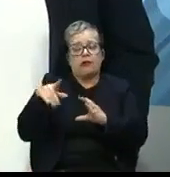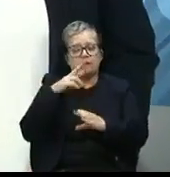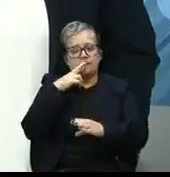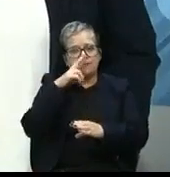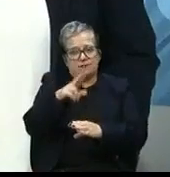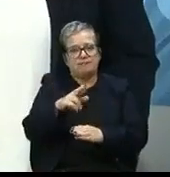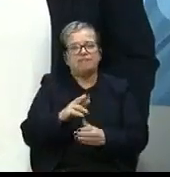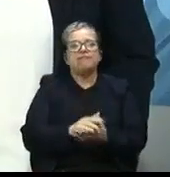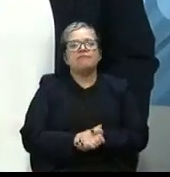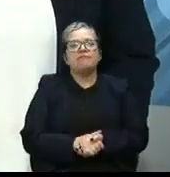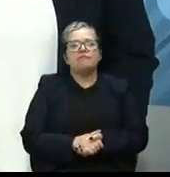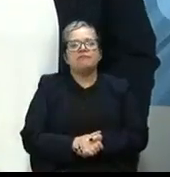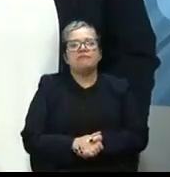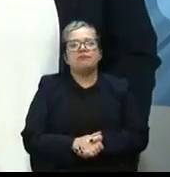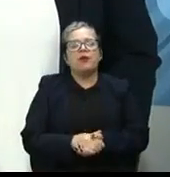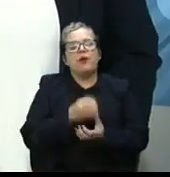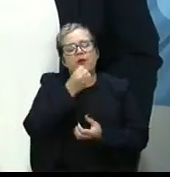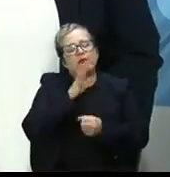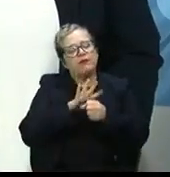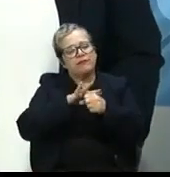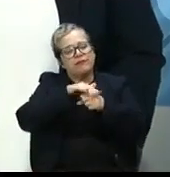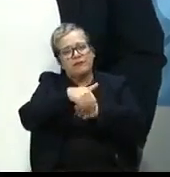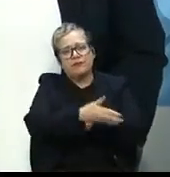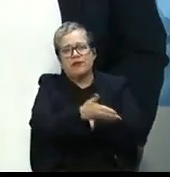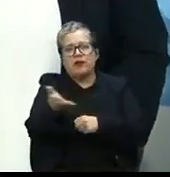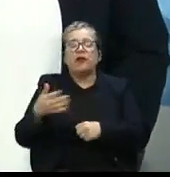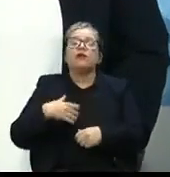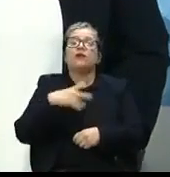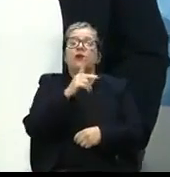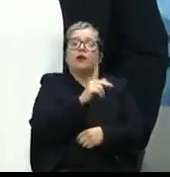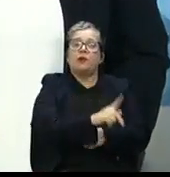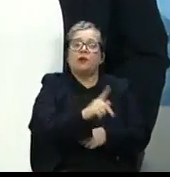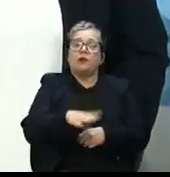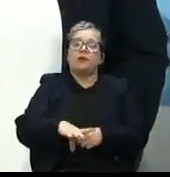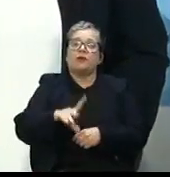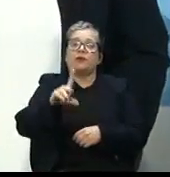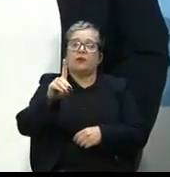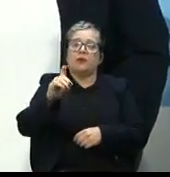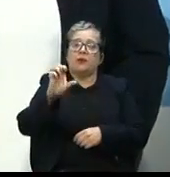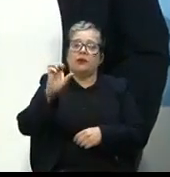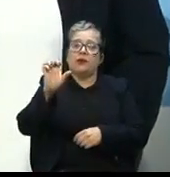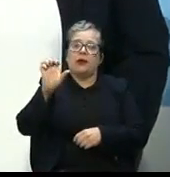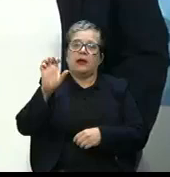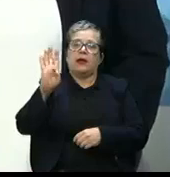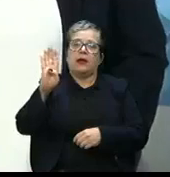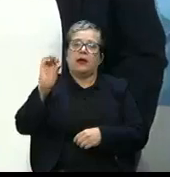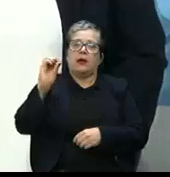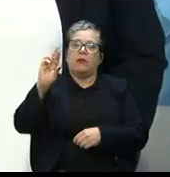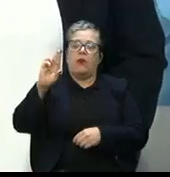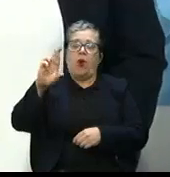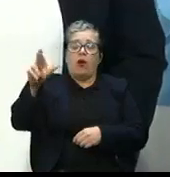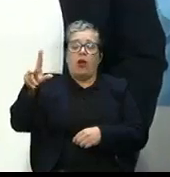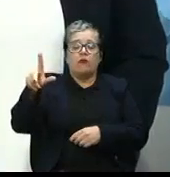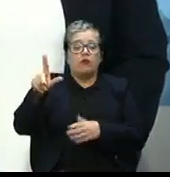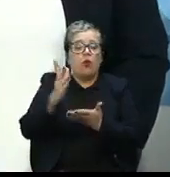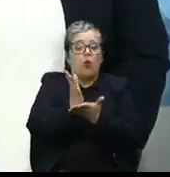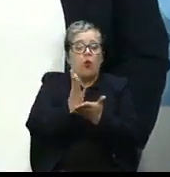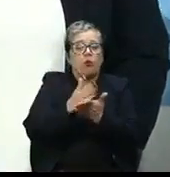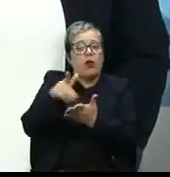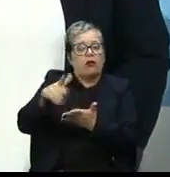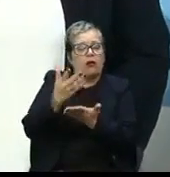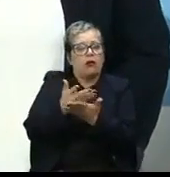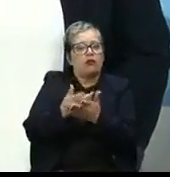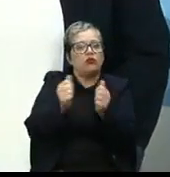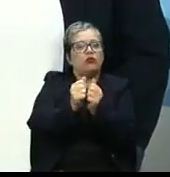repassando. Boa noite a todos. Eu sou a professora Débora Kirneve. Eu vim compartilhar essa aula aqui com a professora